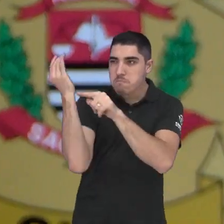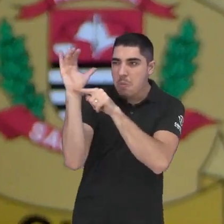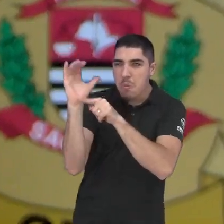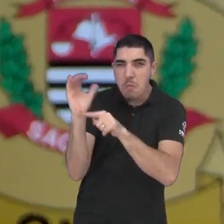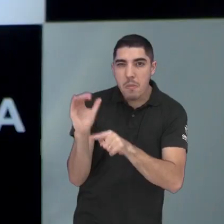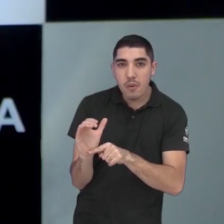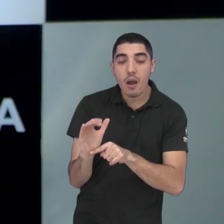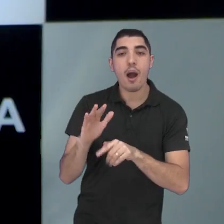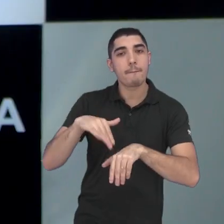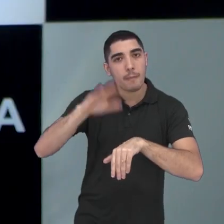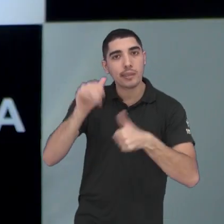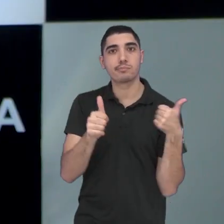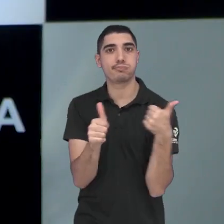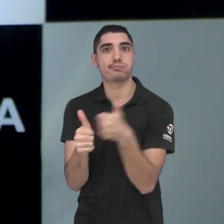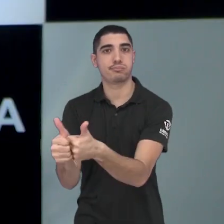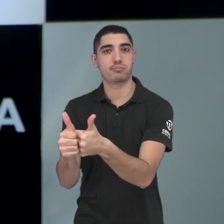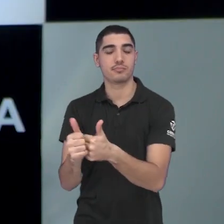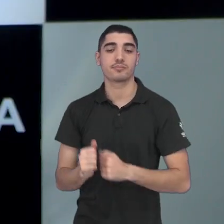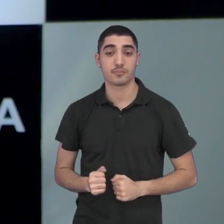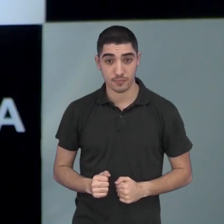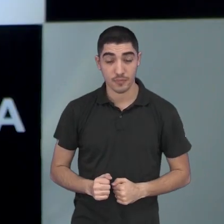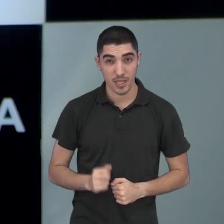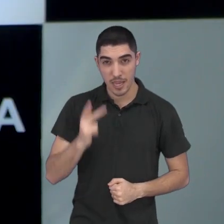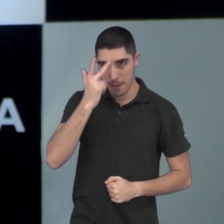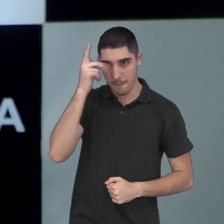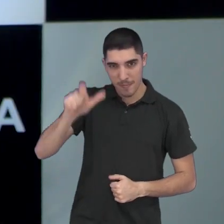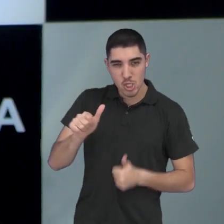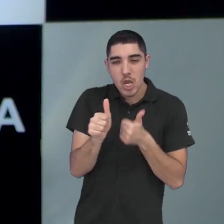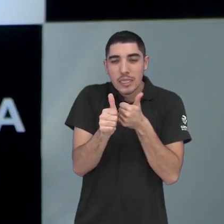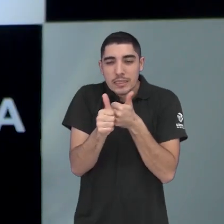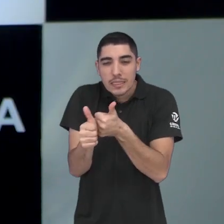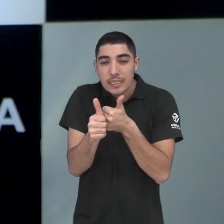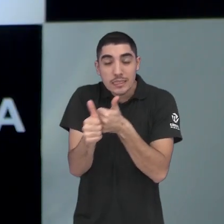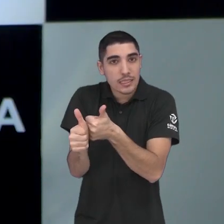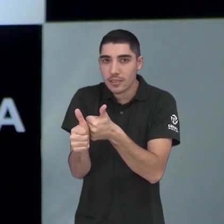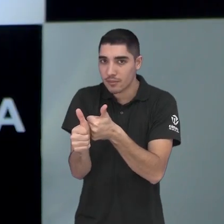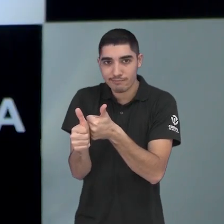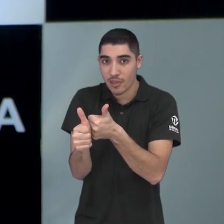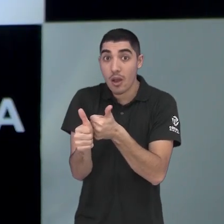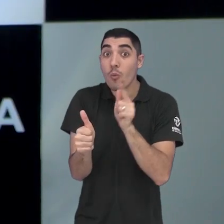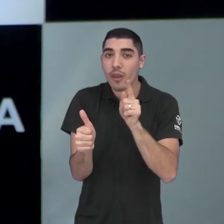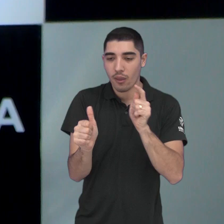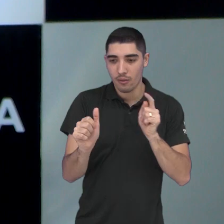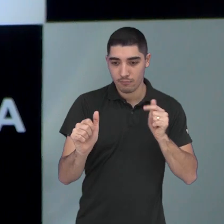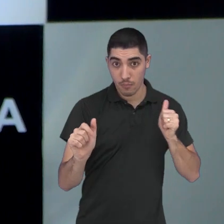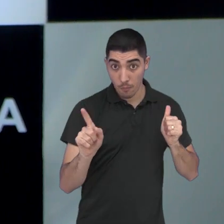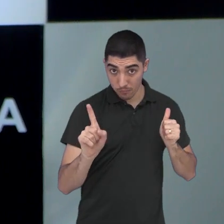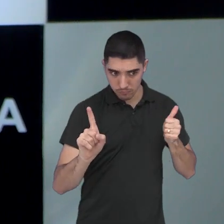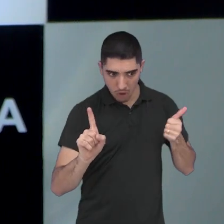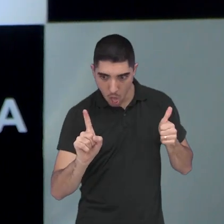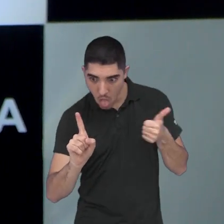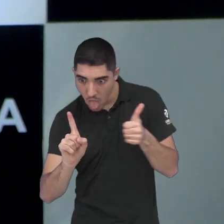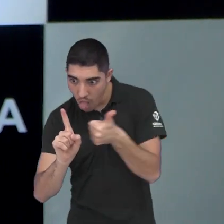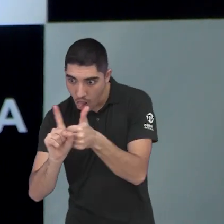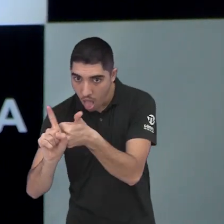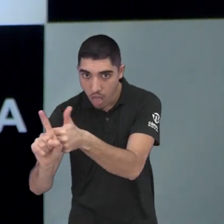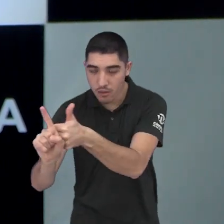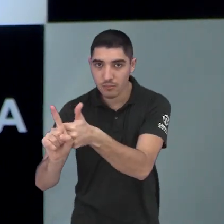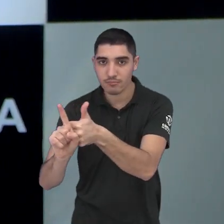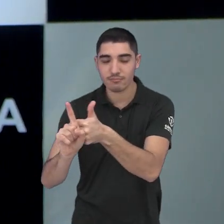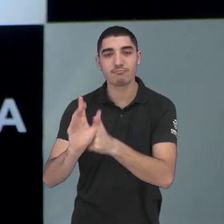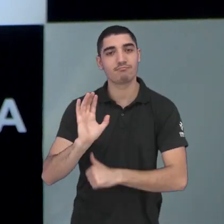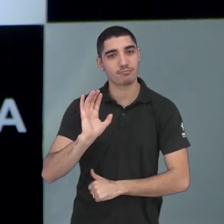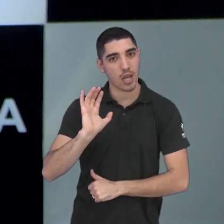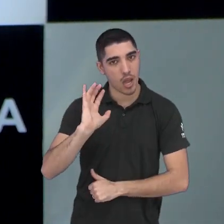redes sociais as demais pessoas que são ali até chamados seguidores né não são Perseguidores mas são seguidores que pode vir a se tornar um